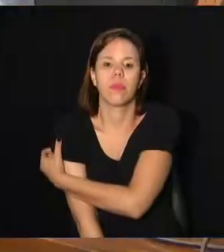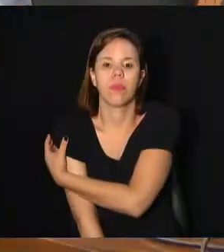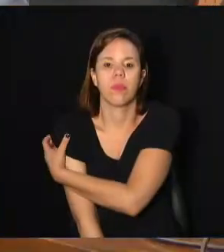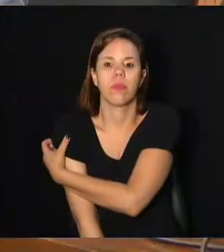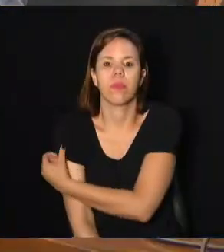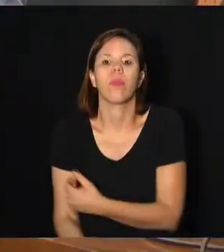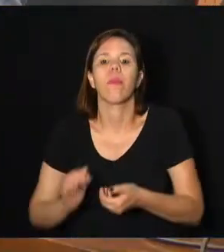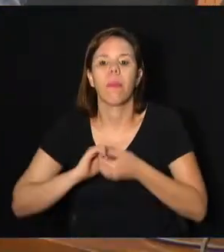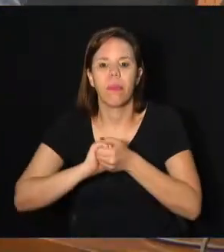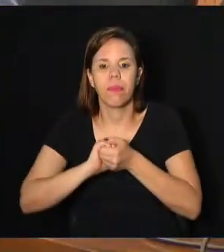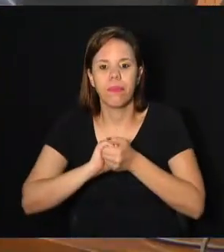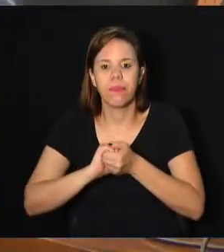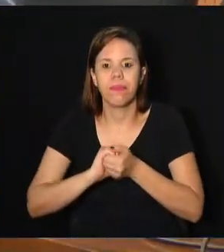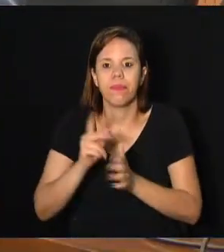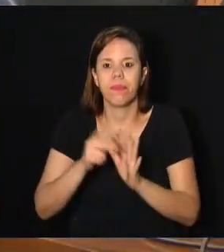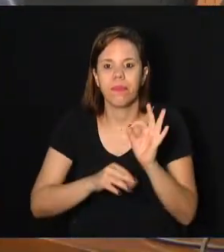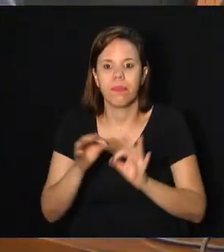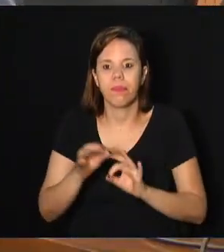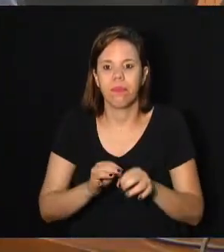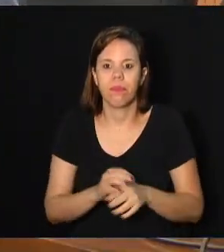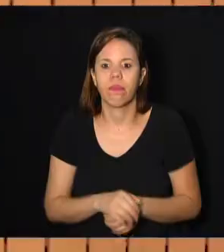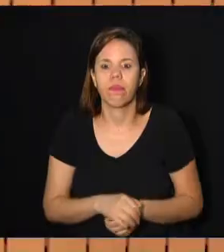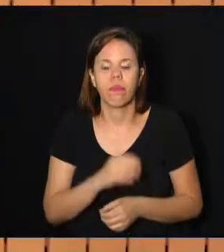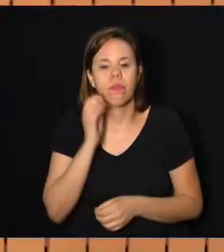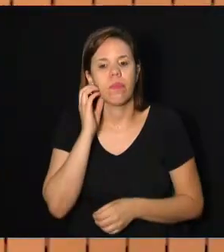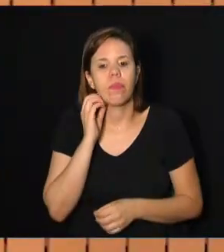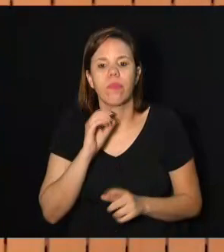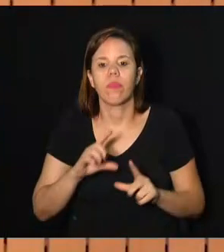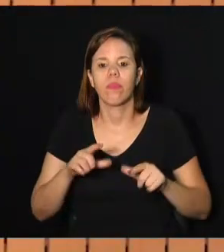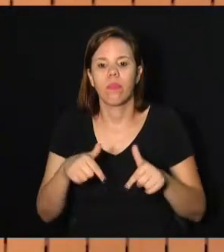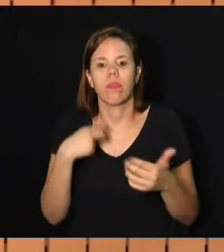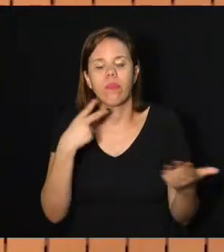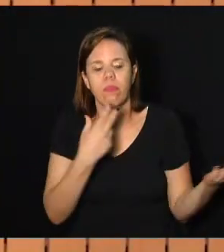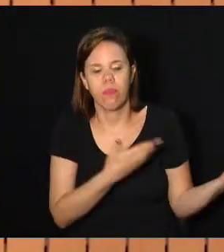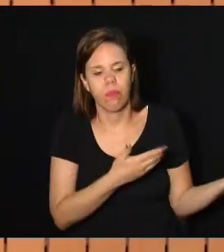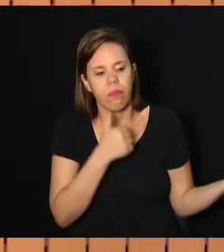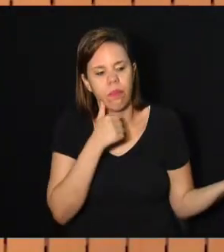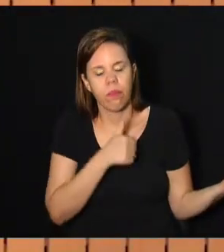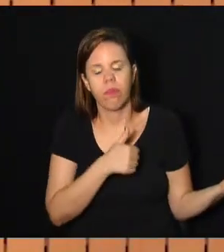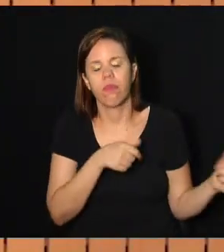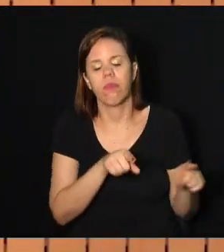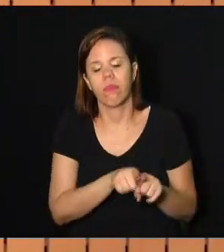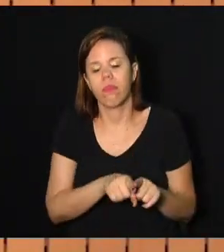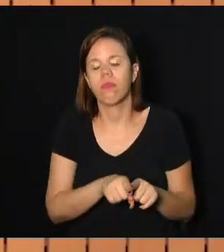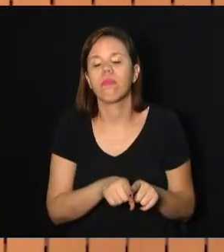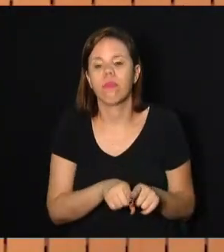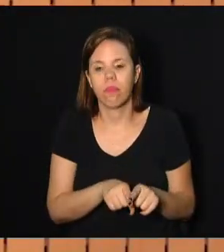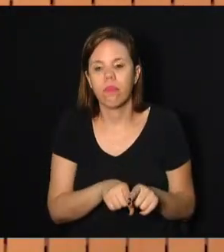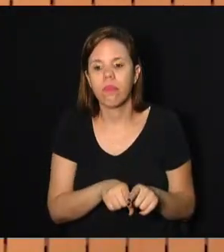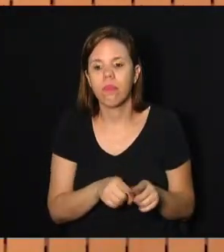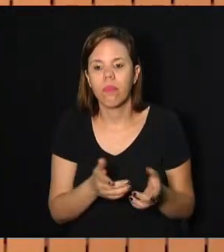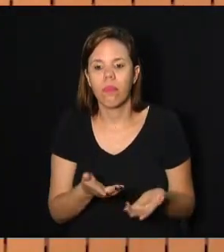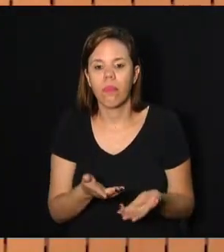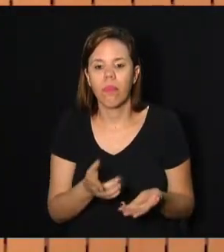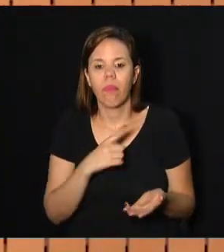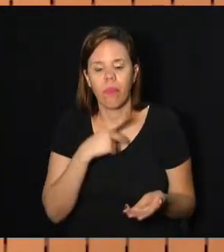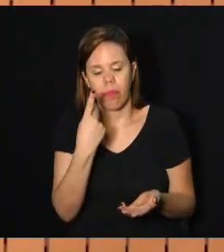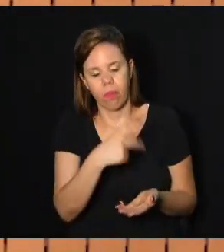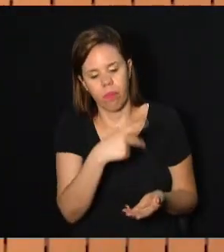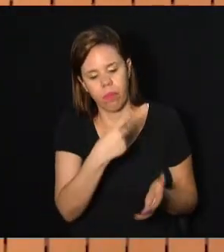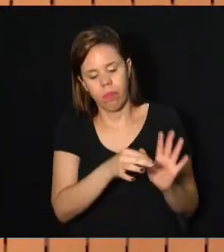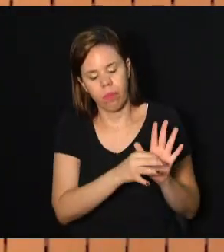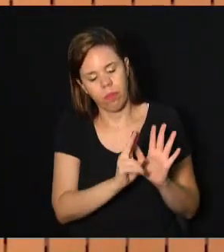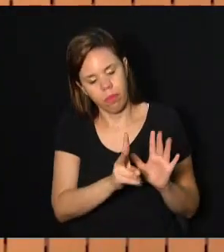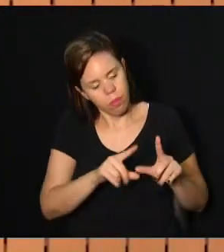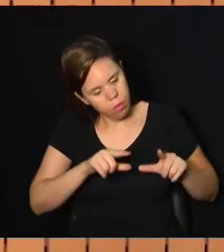pelo projeto. Eu não esperava outra atitude da vereadora, haja vista que é esse seu posicionamento